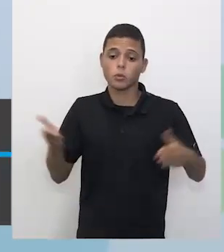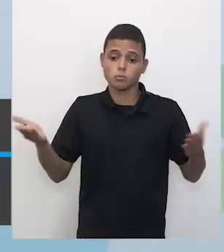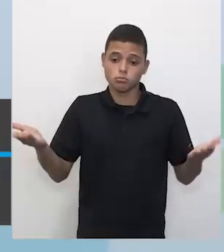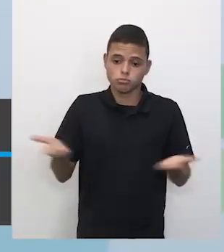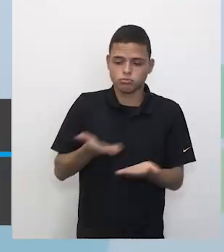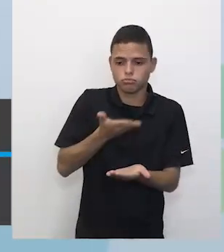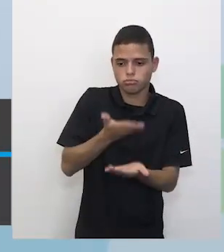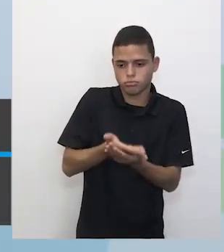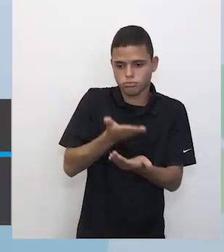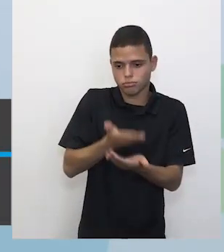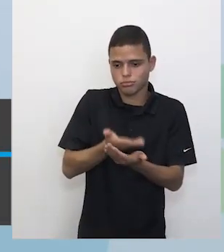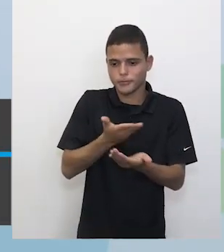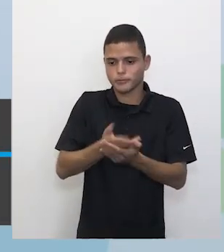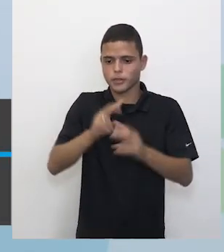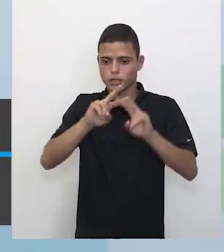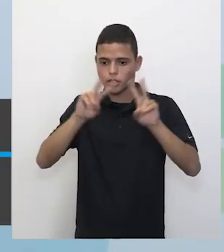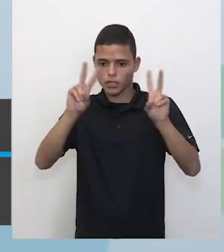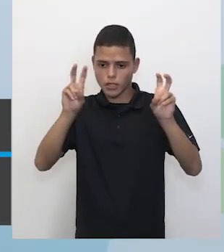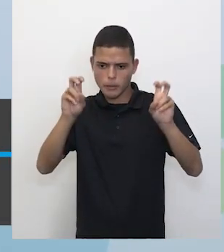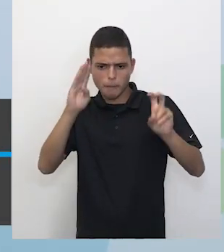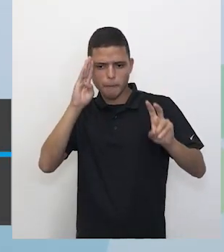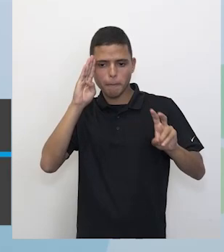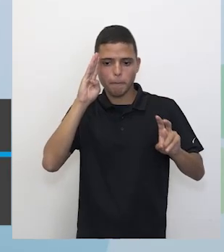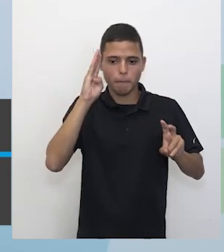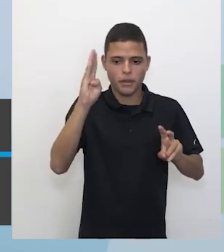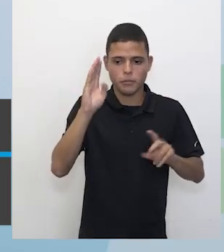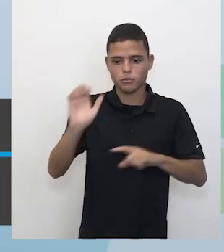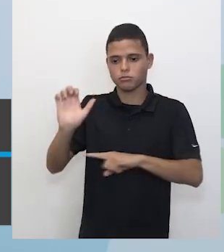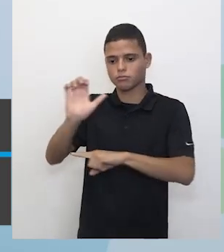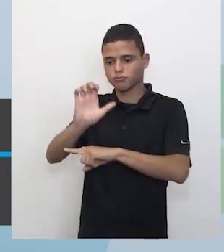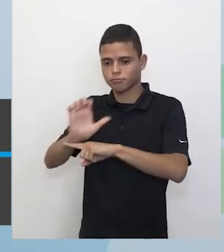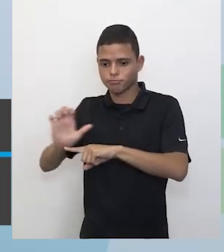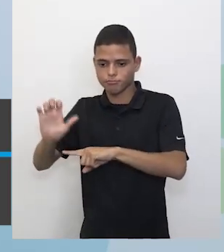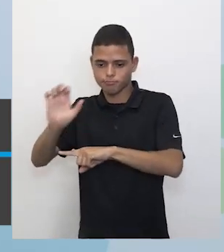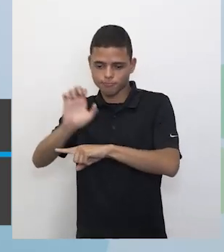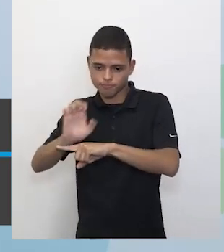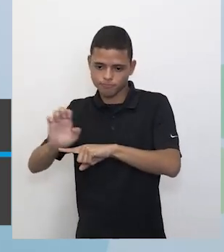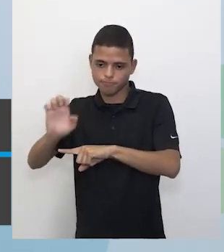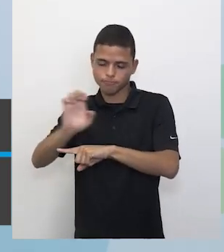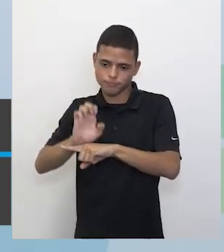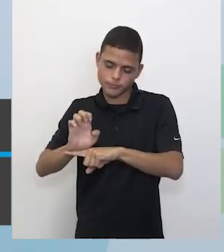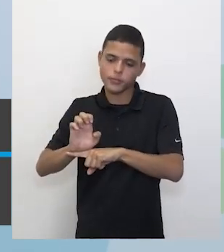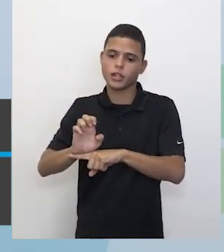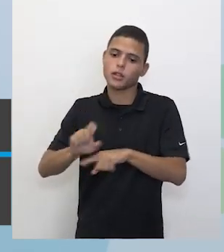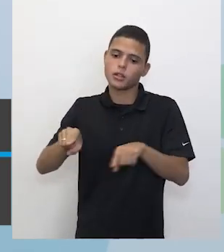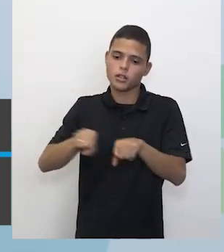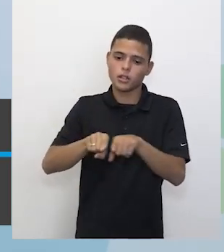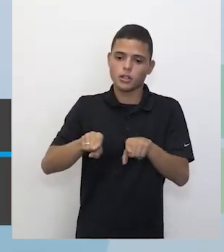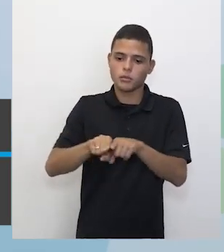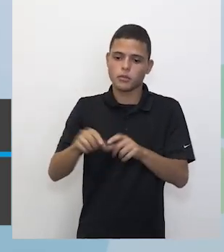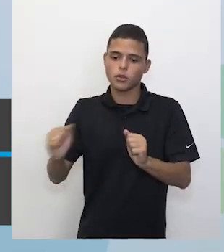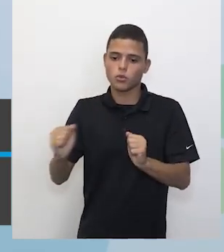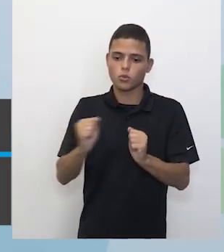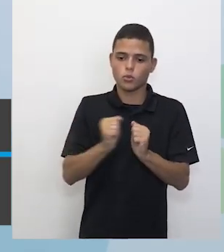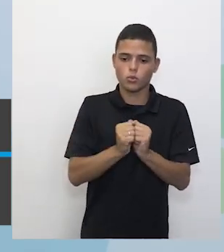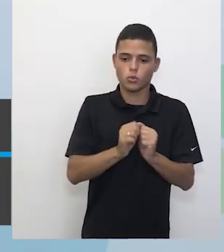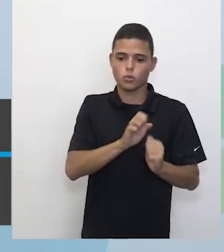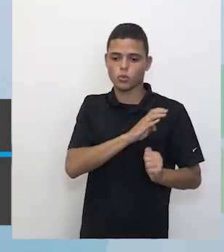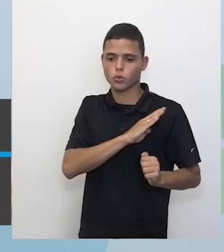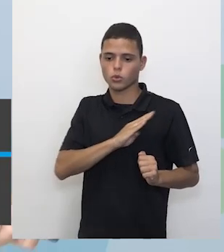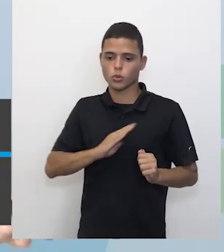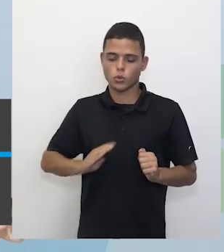de diferentes instituições políticas, jurídicas, né? Um governo dentro de um território próprio e